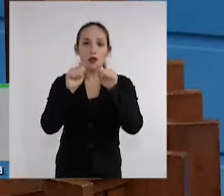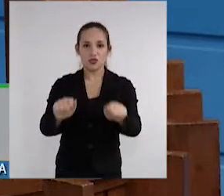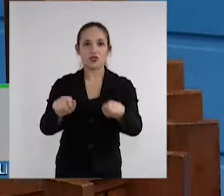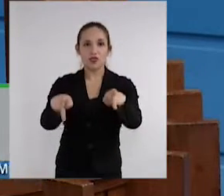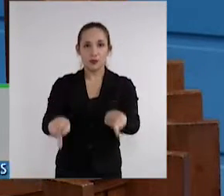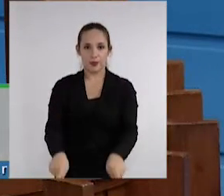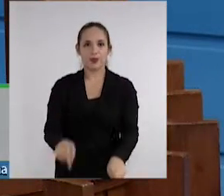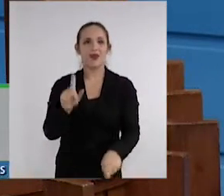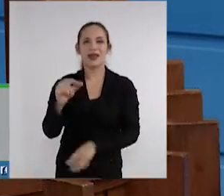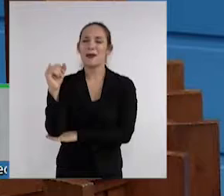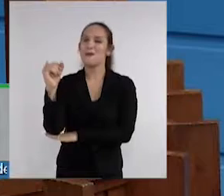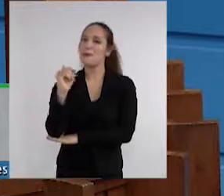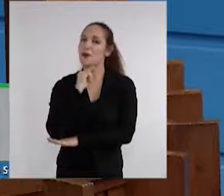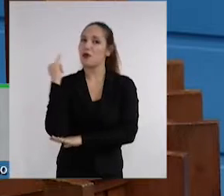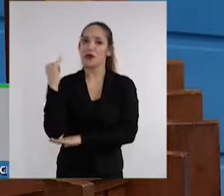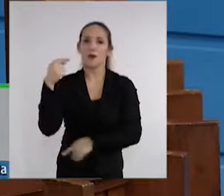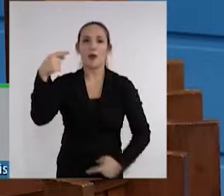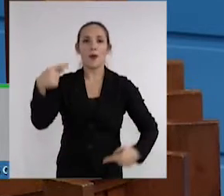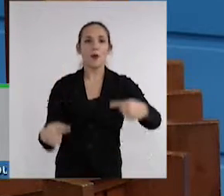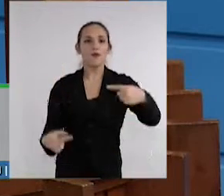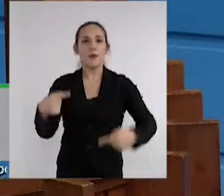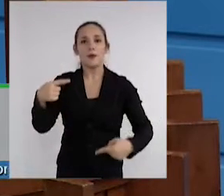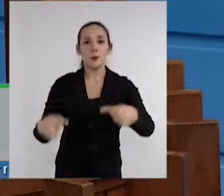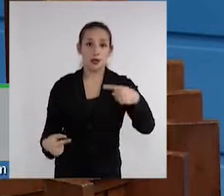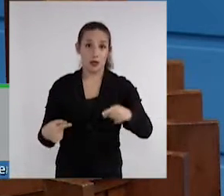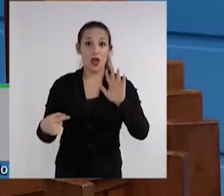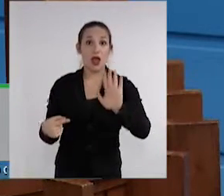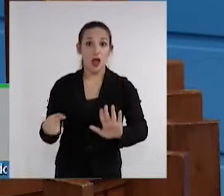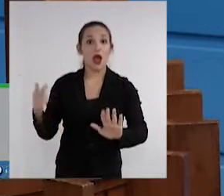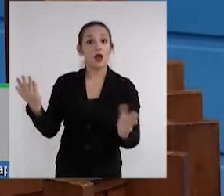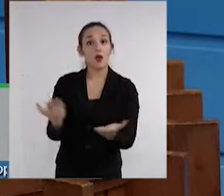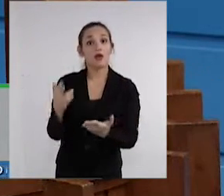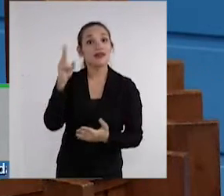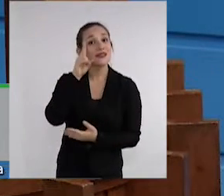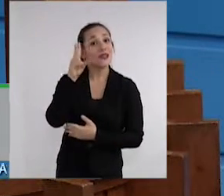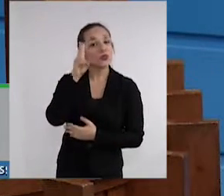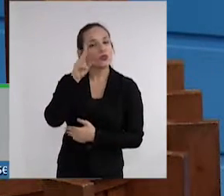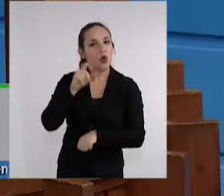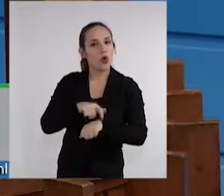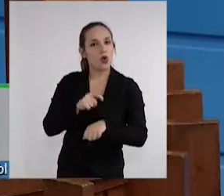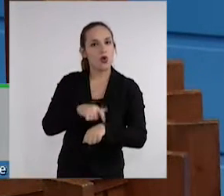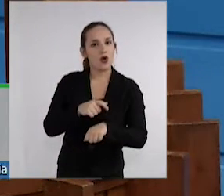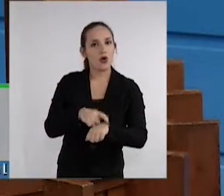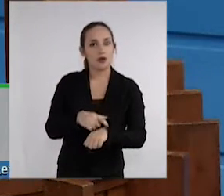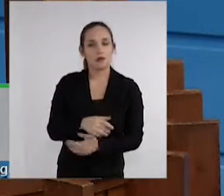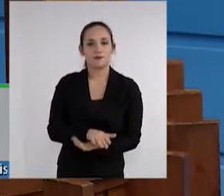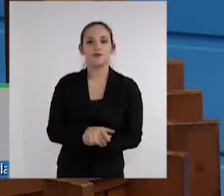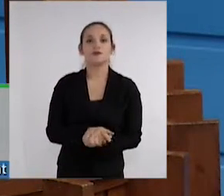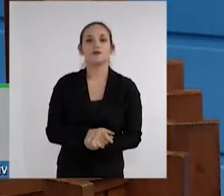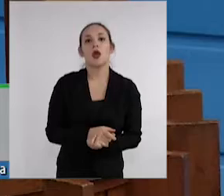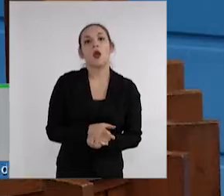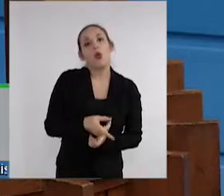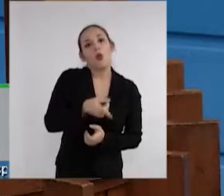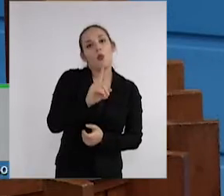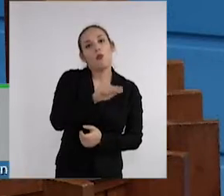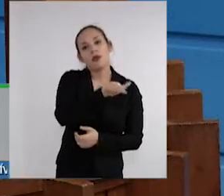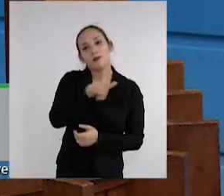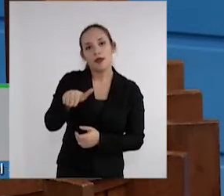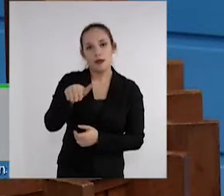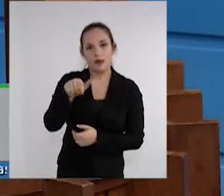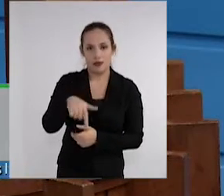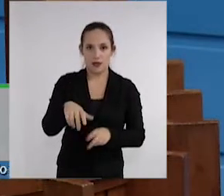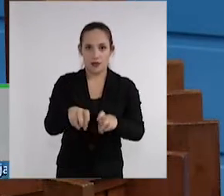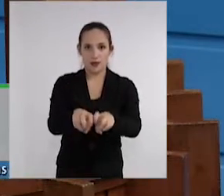um importante debate que nós vamos estar fazendo na próxima segunda-feira, às 13h30, aqui no plenário